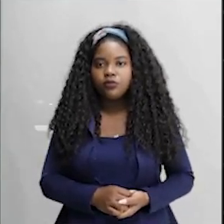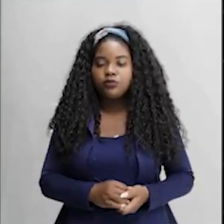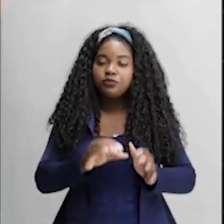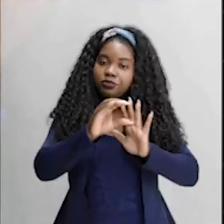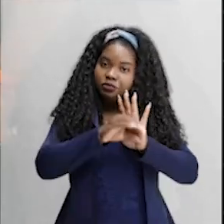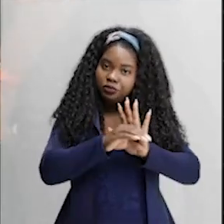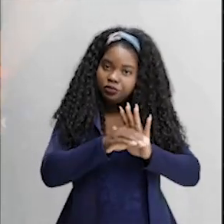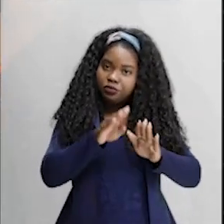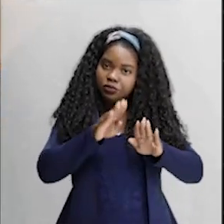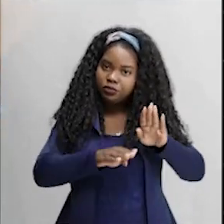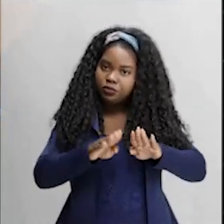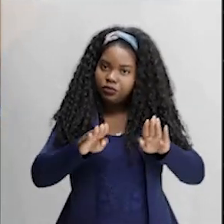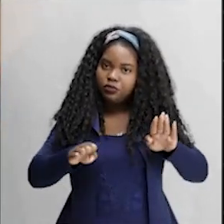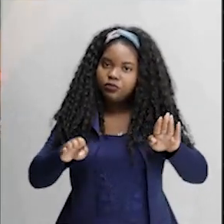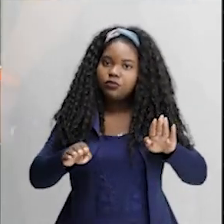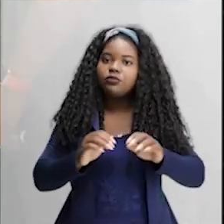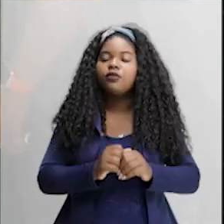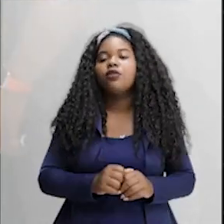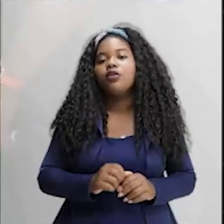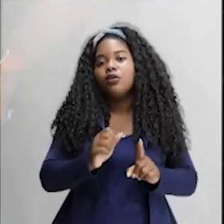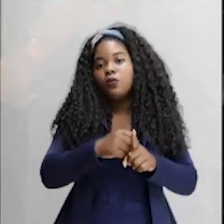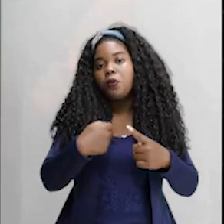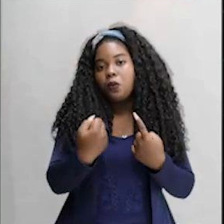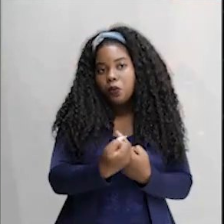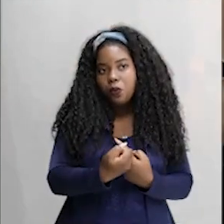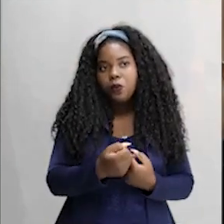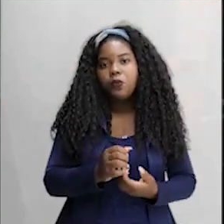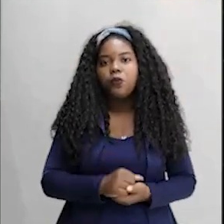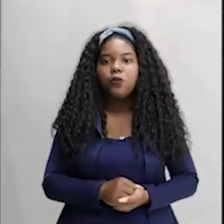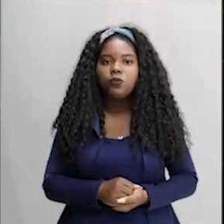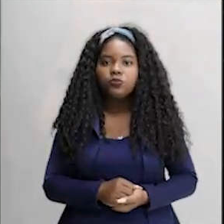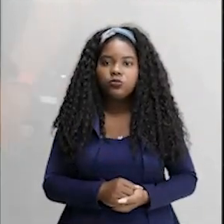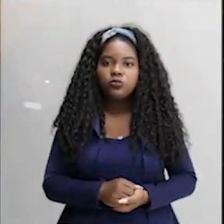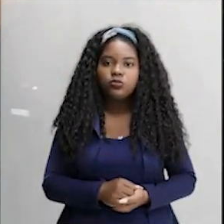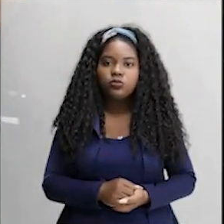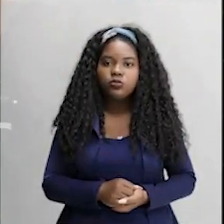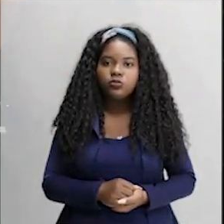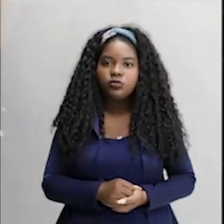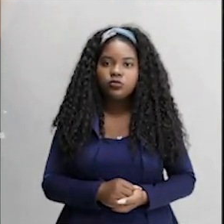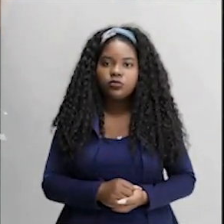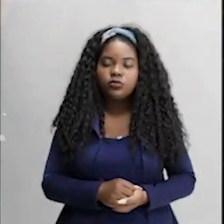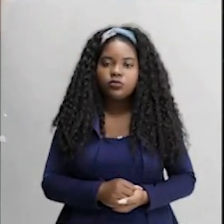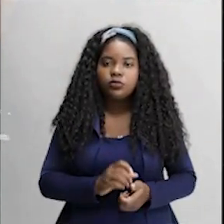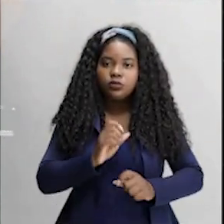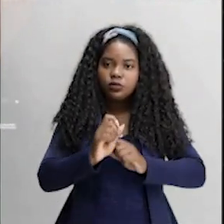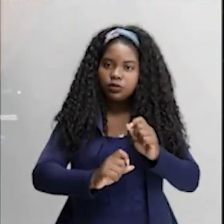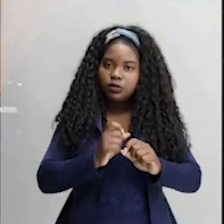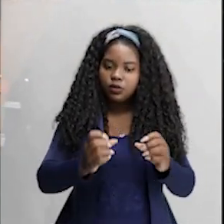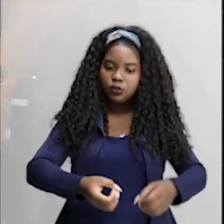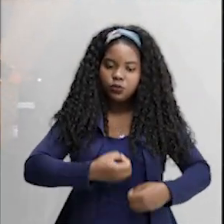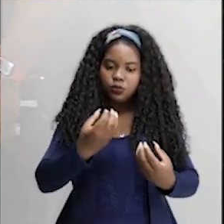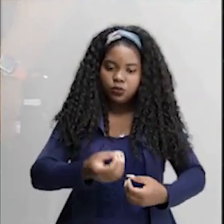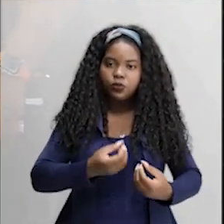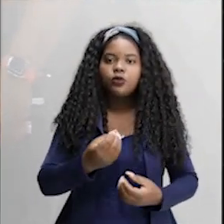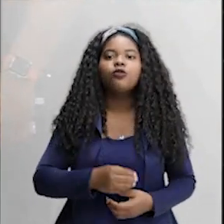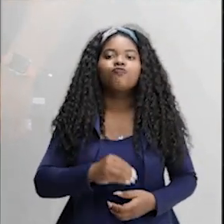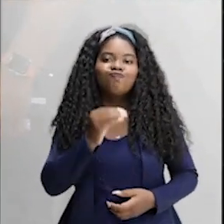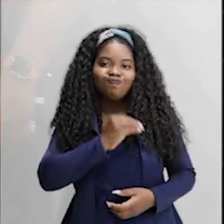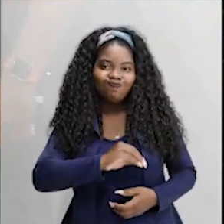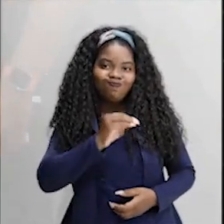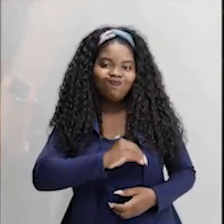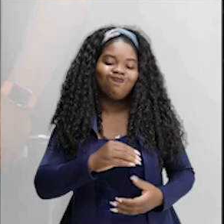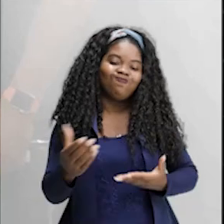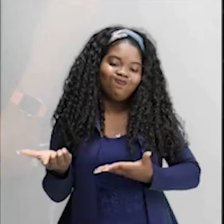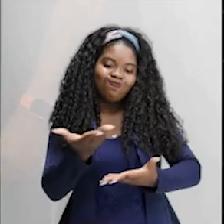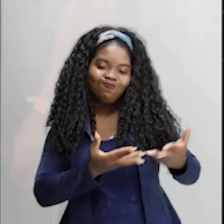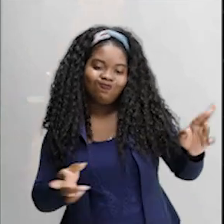de desigualdade social, certo? A partir destes elementos, que a produtividade é a questão financeira que está mais